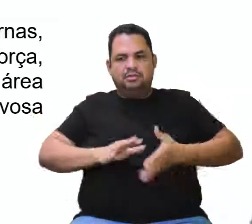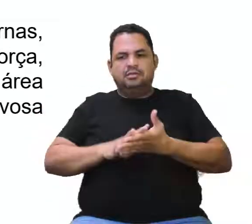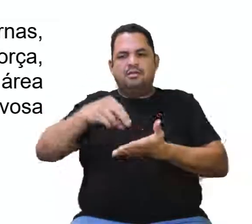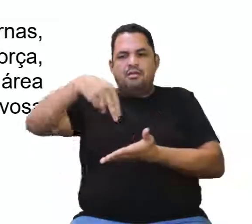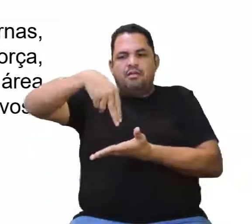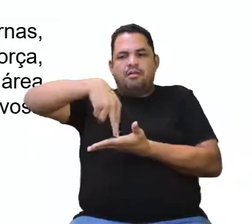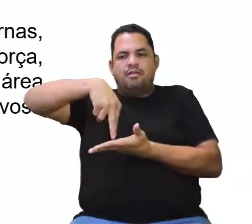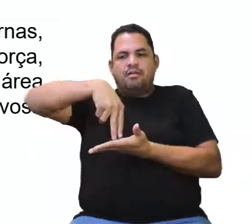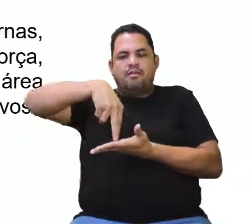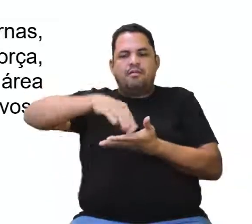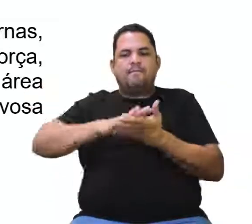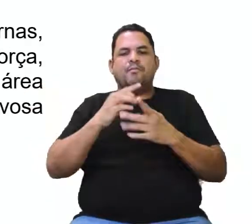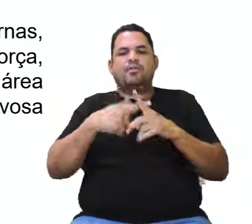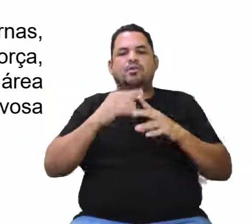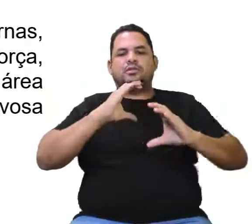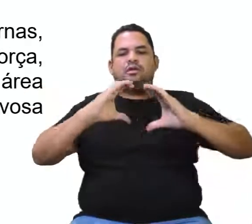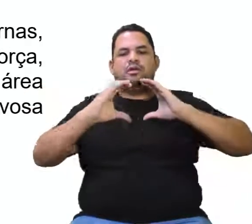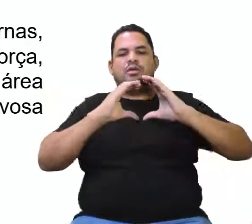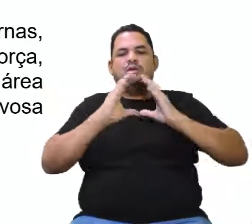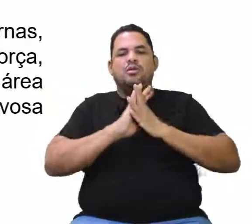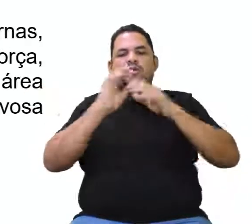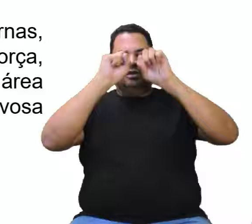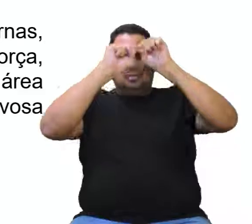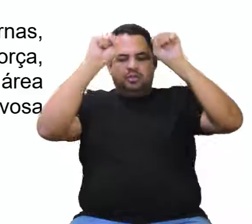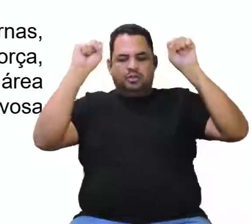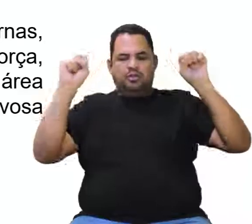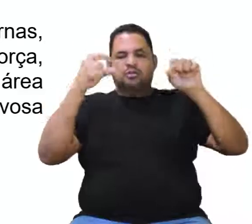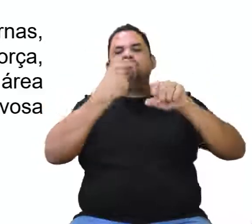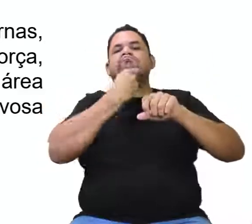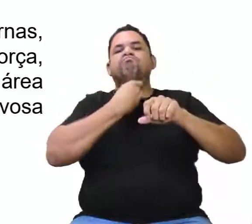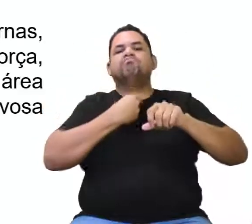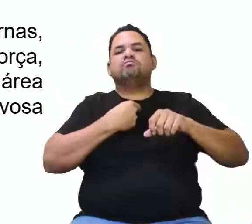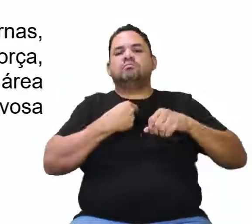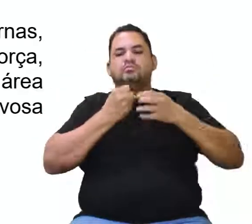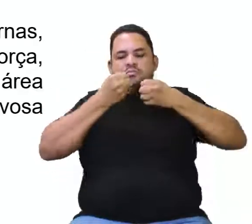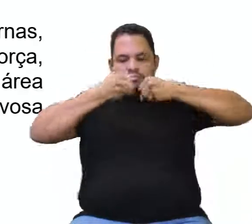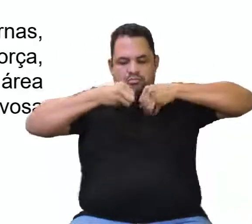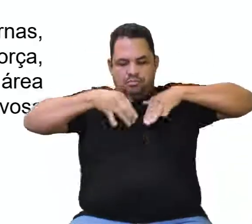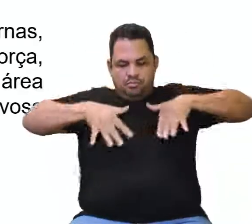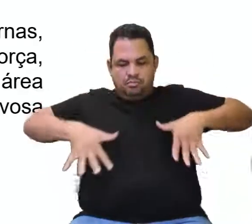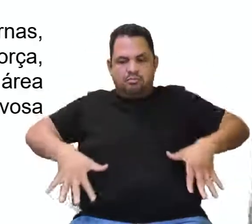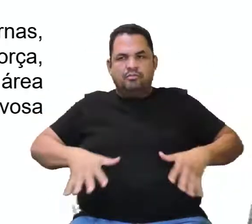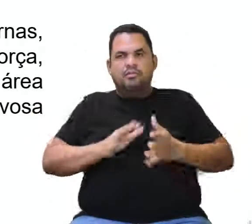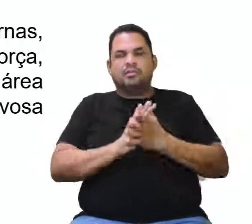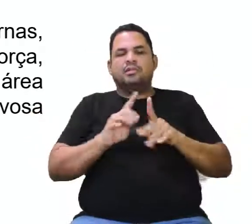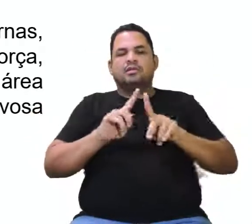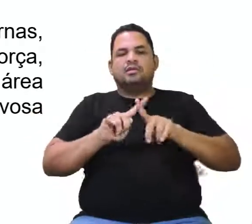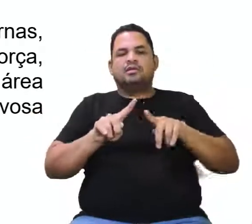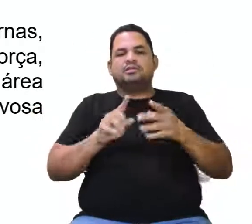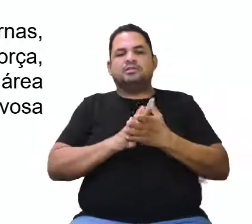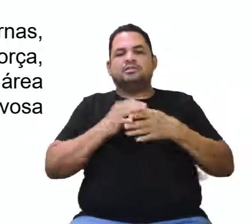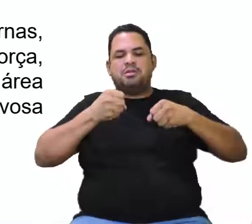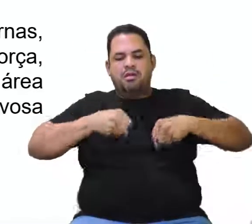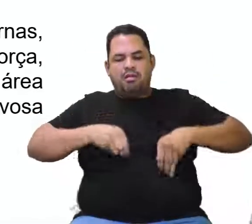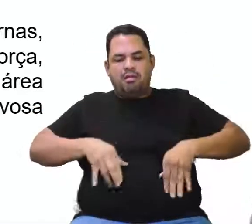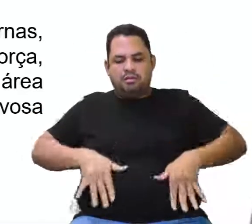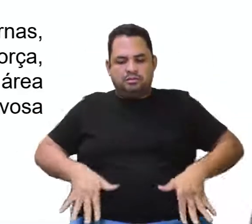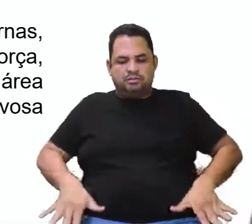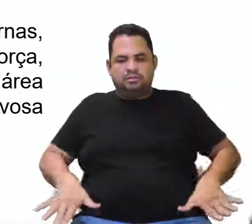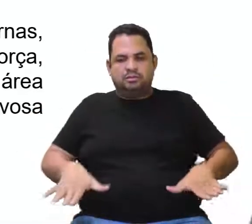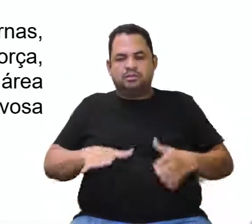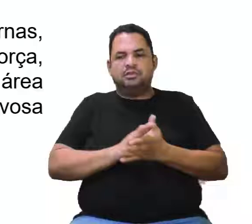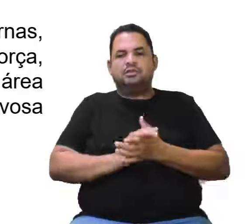devido à comunicação com o sistema nervoso? Então, você sente a dor na região lombar, mas ela irradia para os